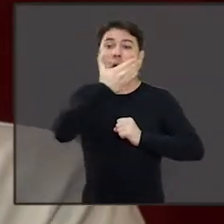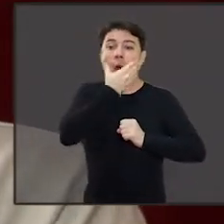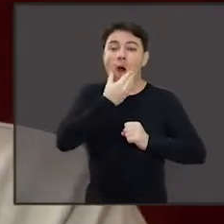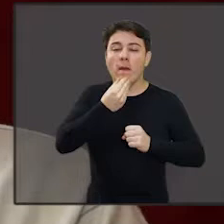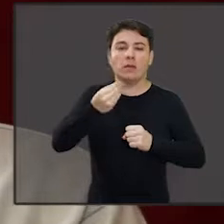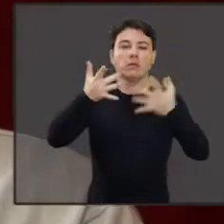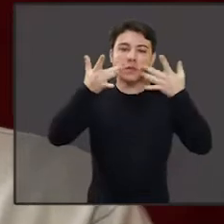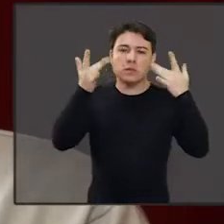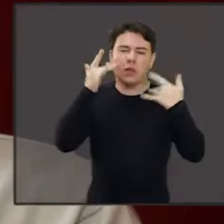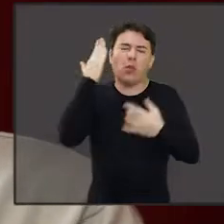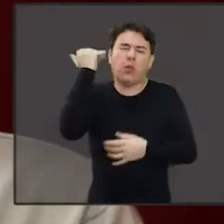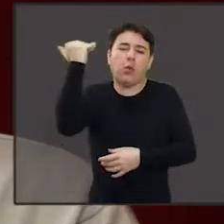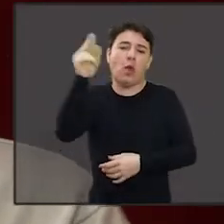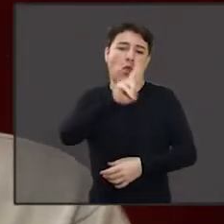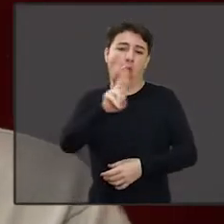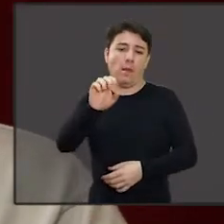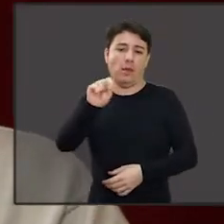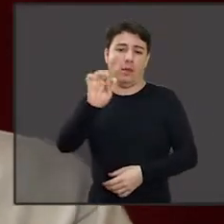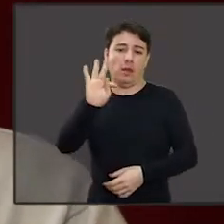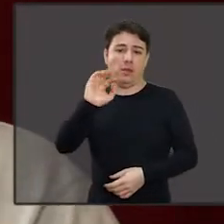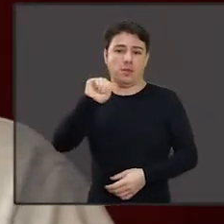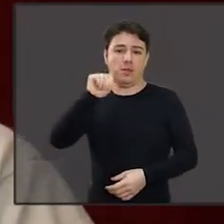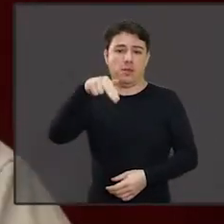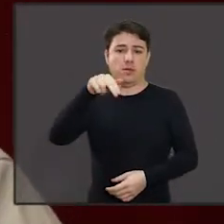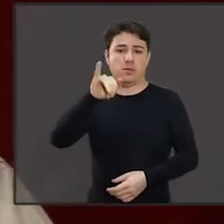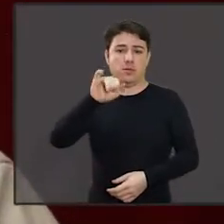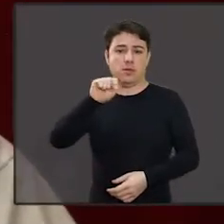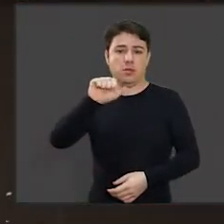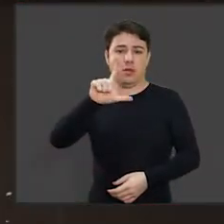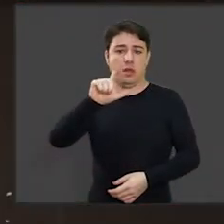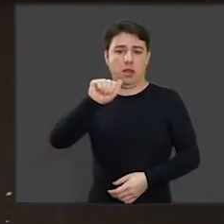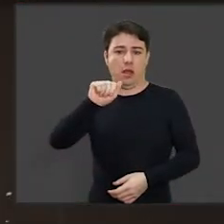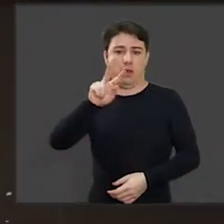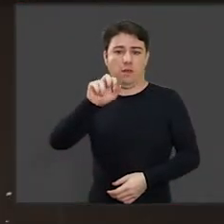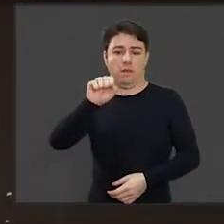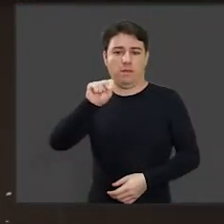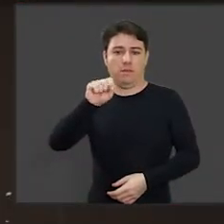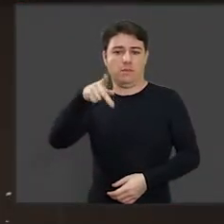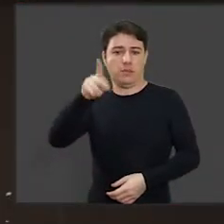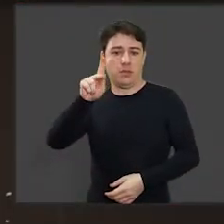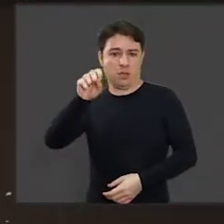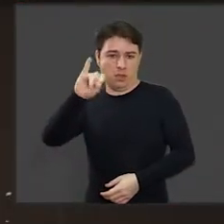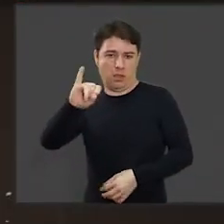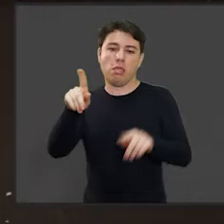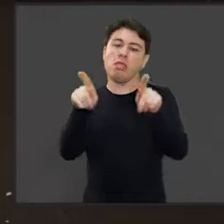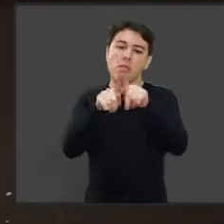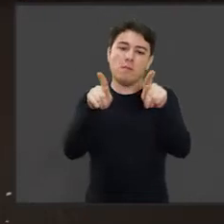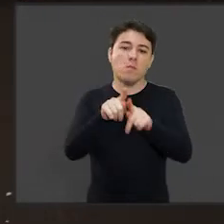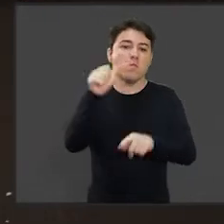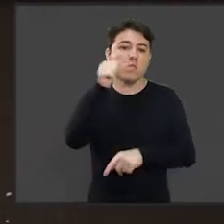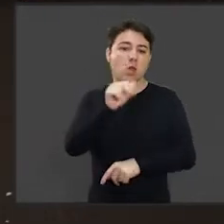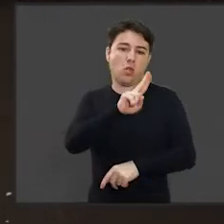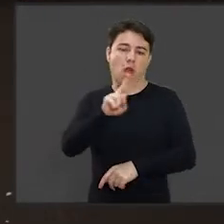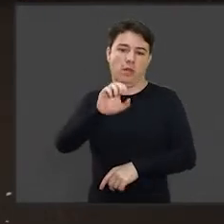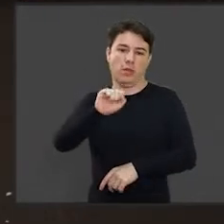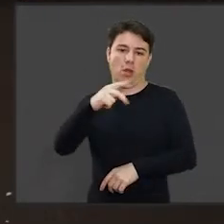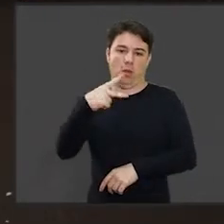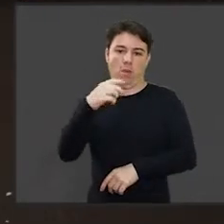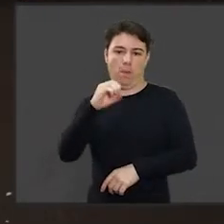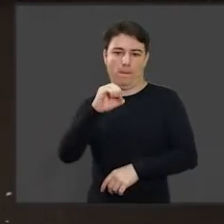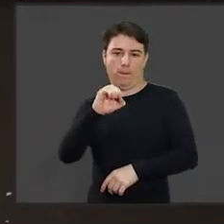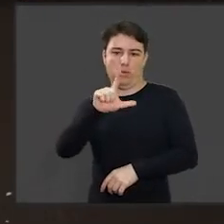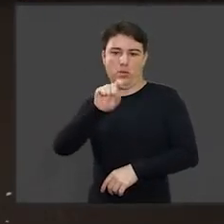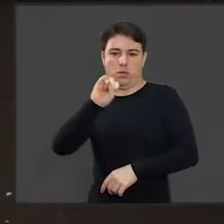antes. Sempre se usou o improviso como uma forma para o ator se capacitar. Então, nos estudos de Stanislavski